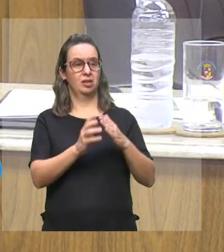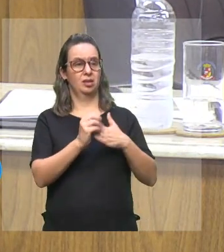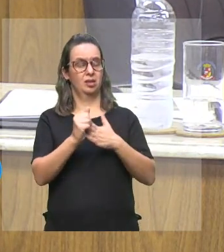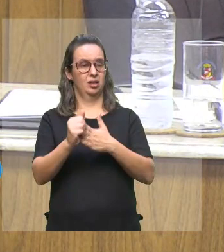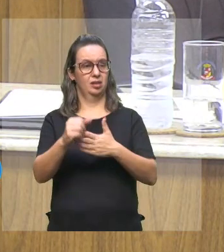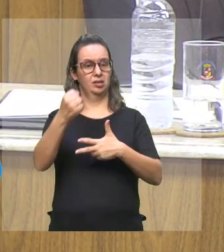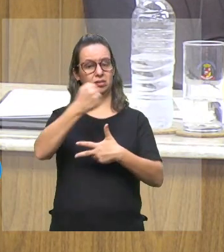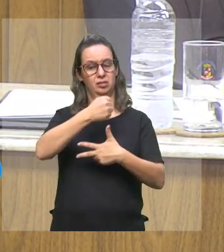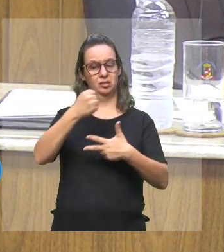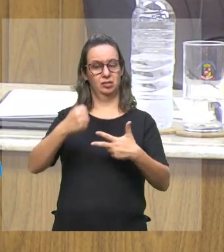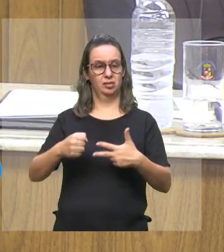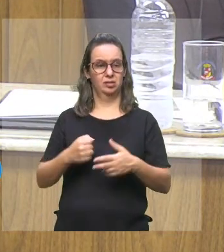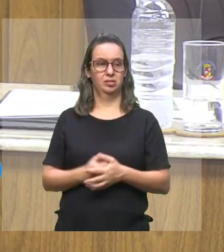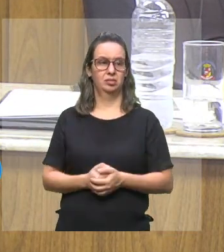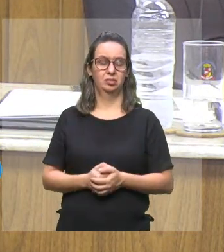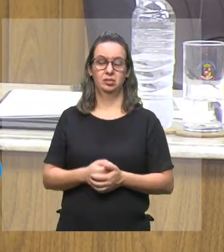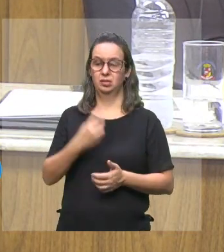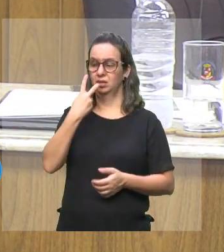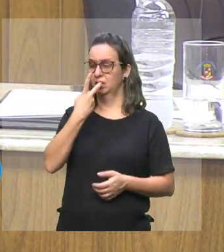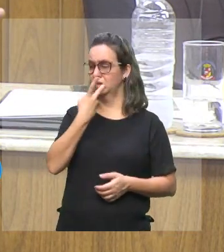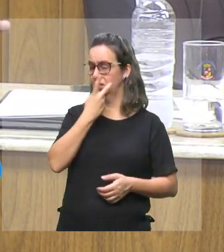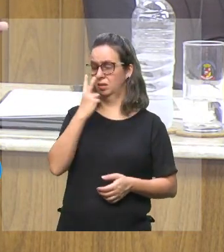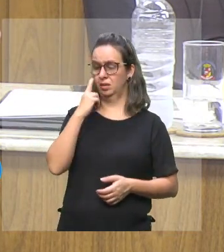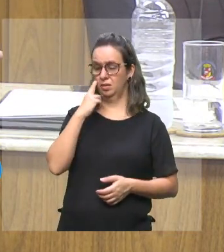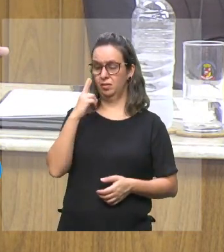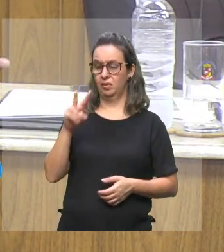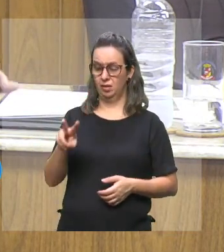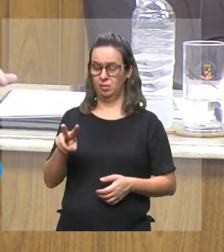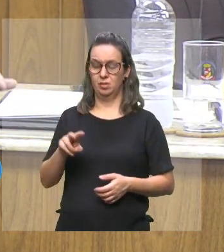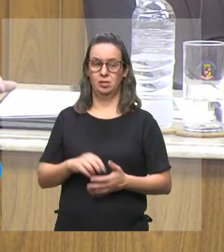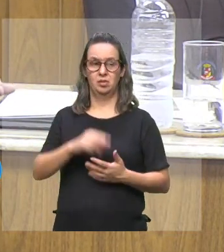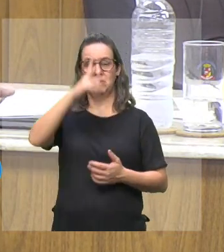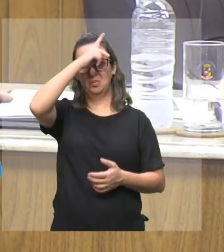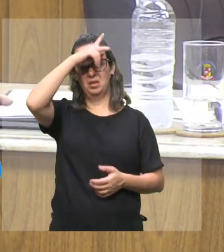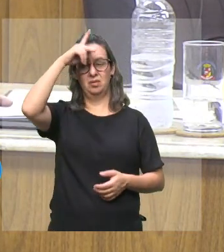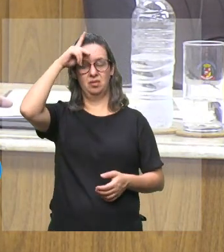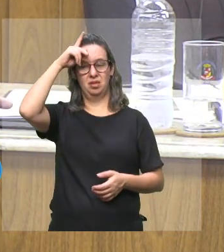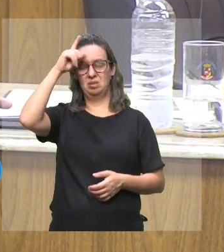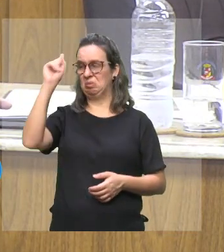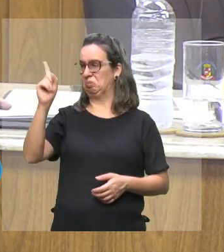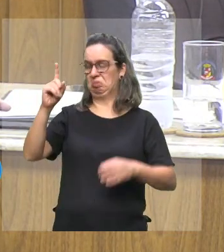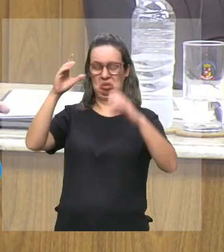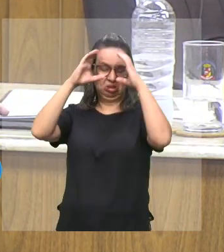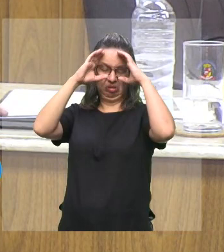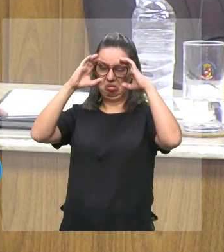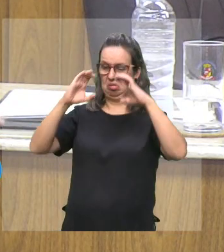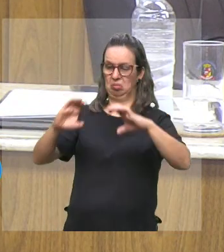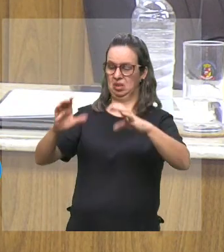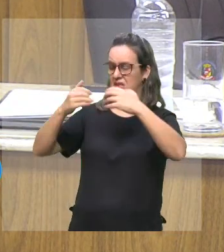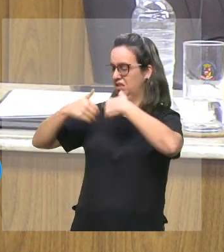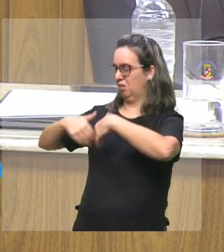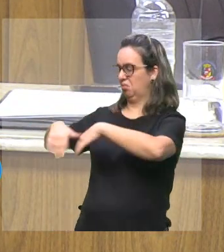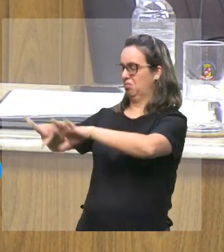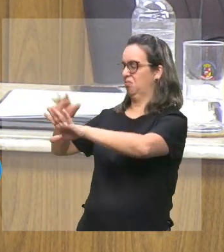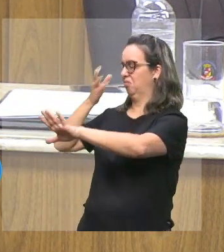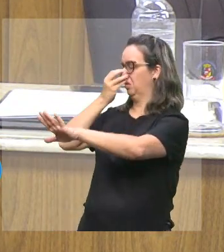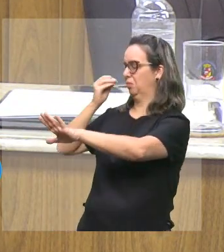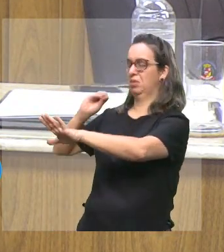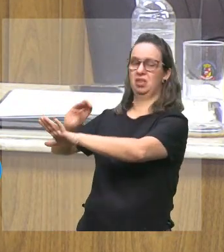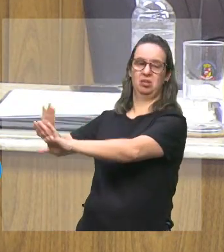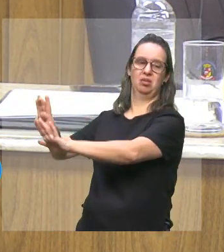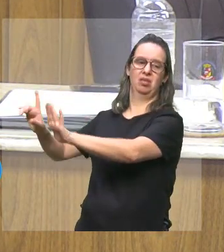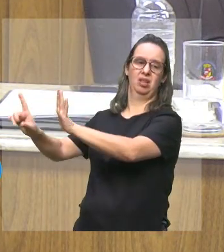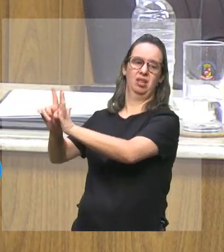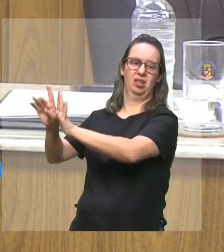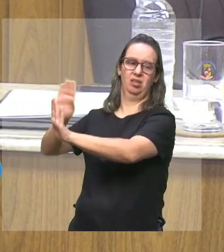prefeito simplesmente pegar a lei e rasgar aos olhos de todos. Então, eu pergunto qual que é o papel